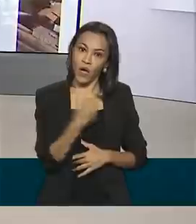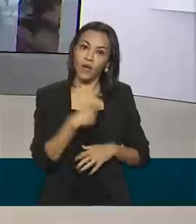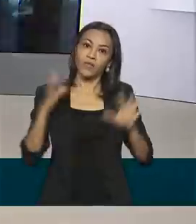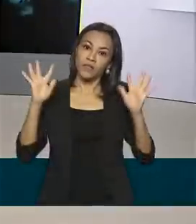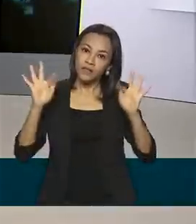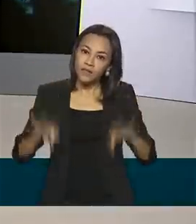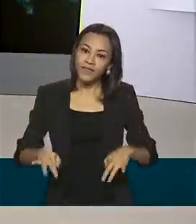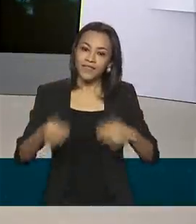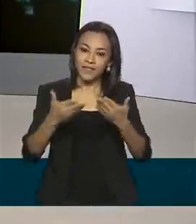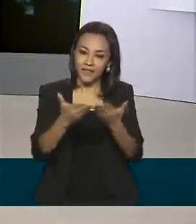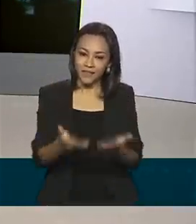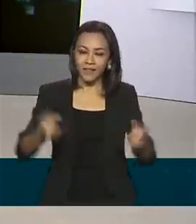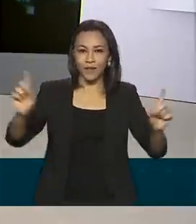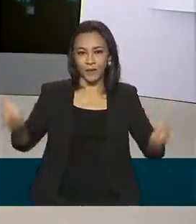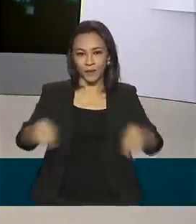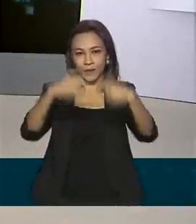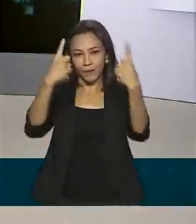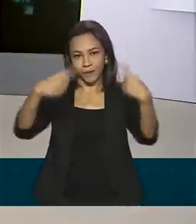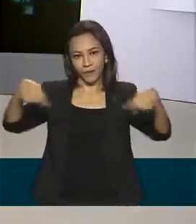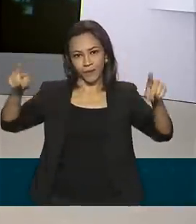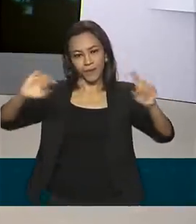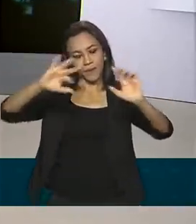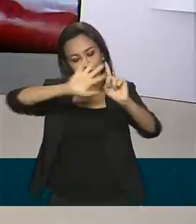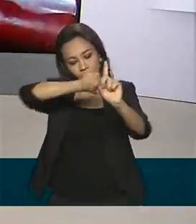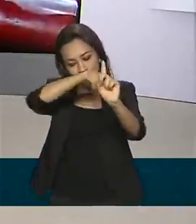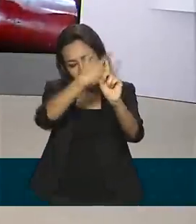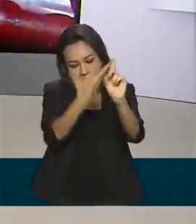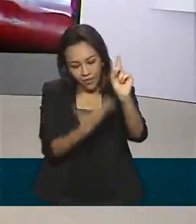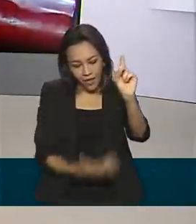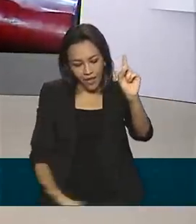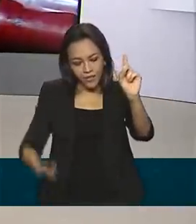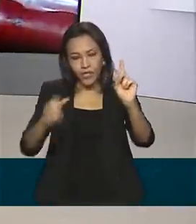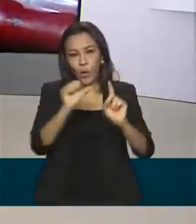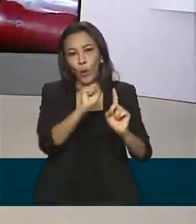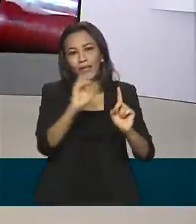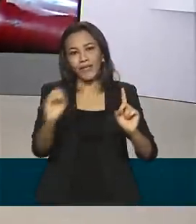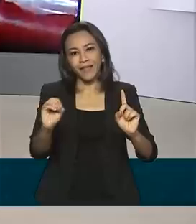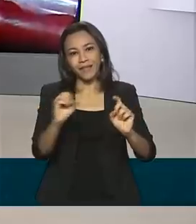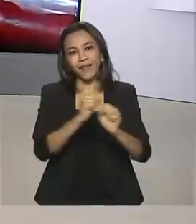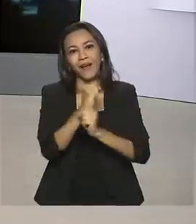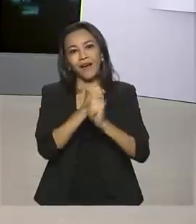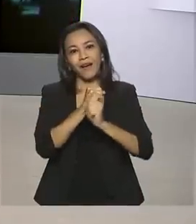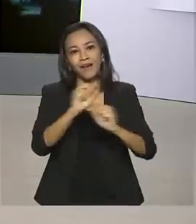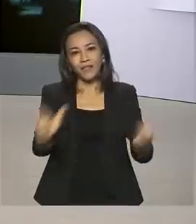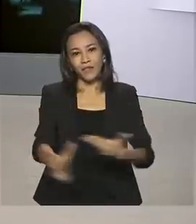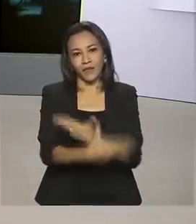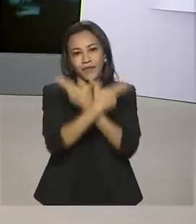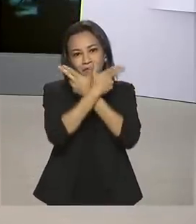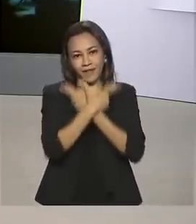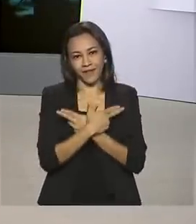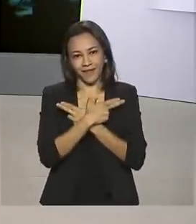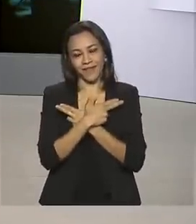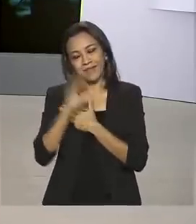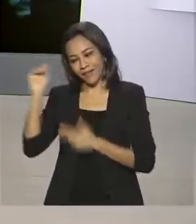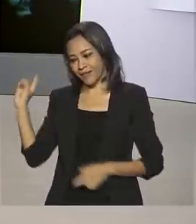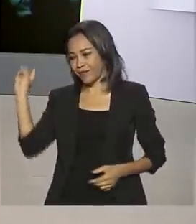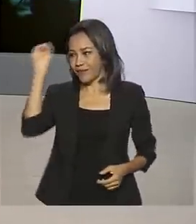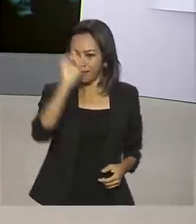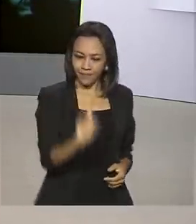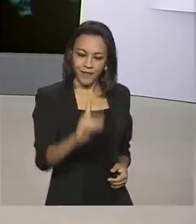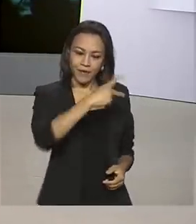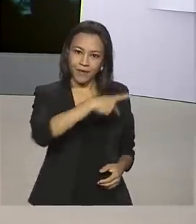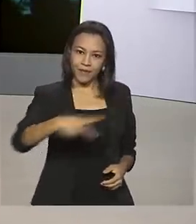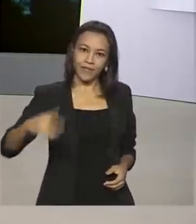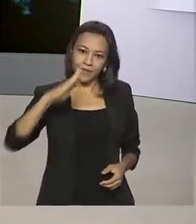com imagens do concerto em homenagem aos 80 anos da Força Aérea Brasileira e que teve a presença do presidente Jair Bolsonaro.